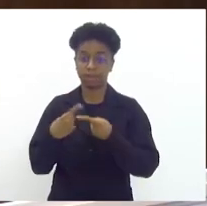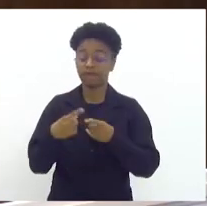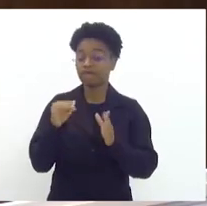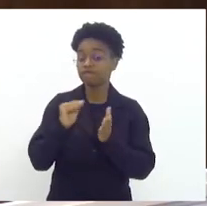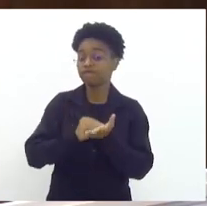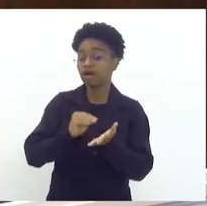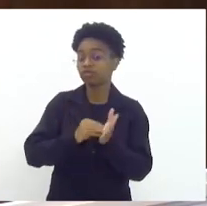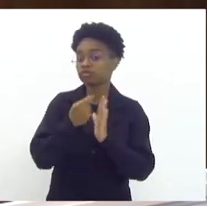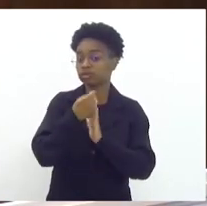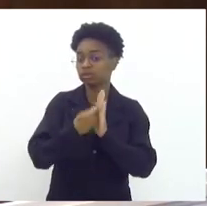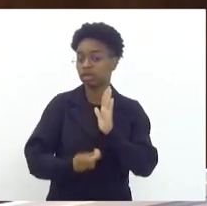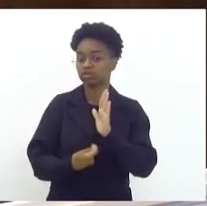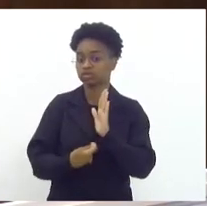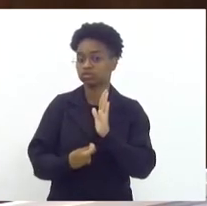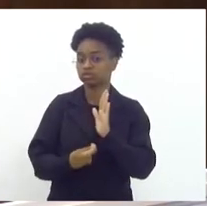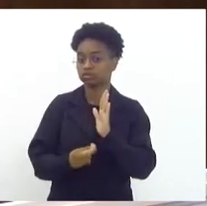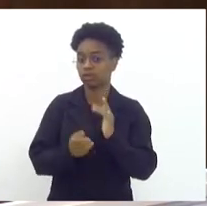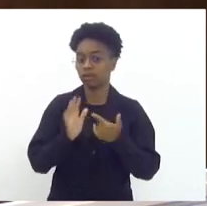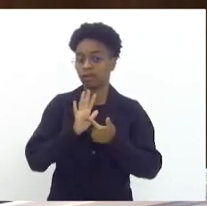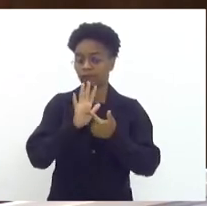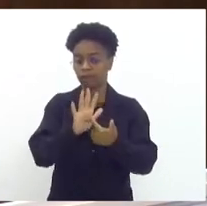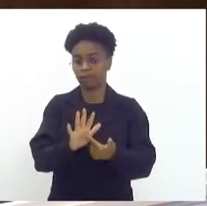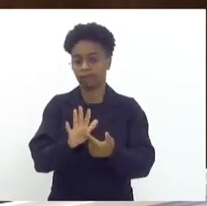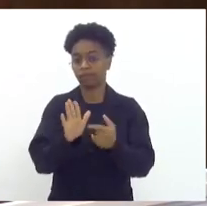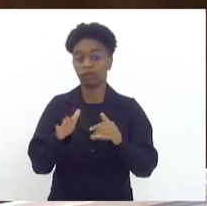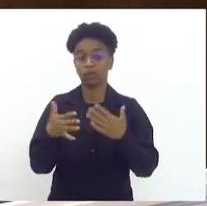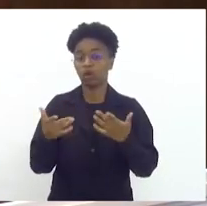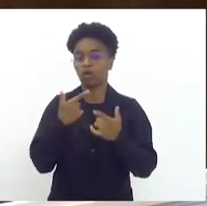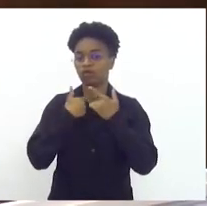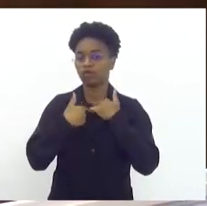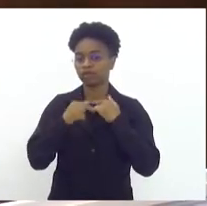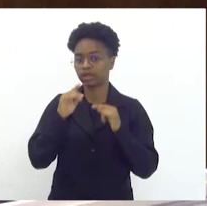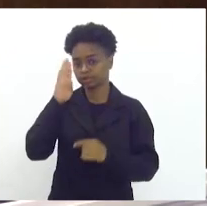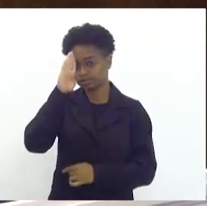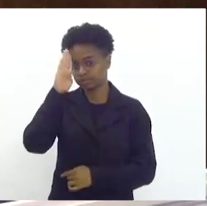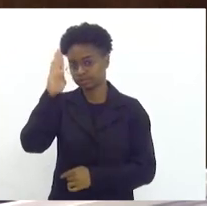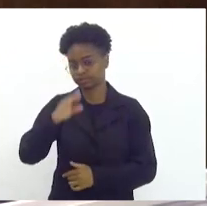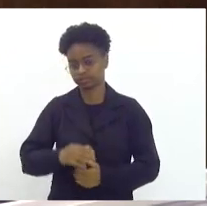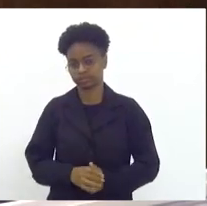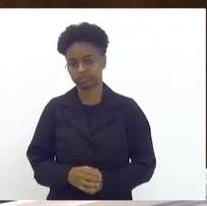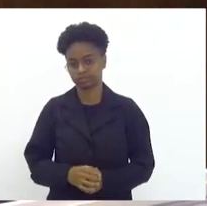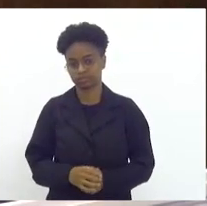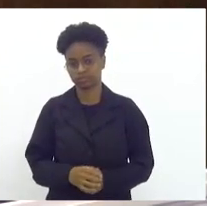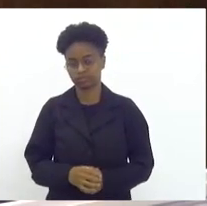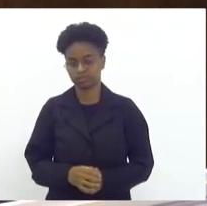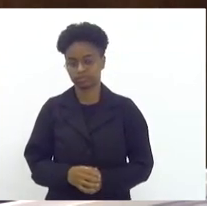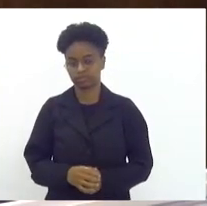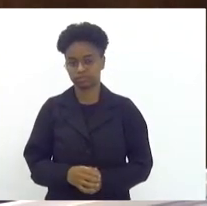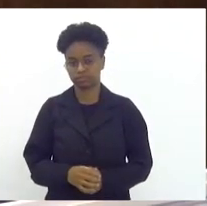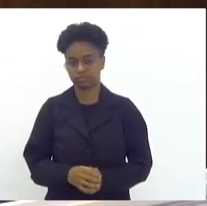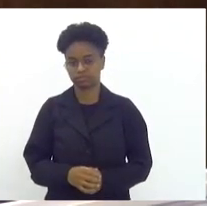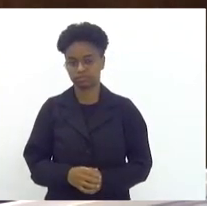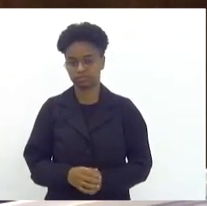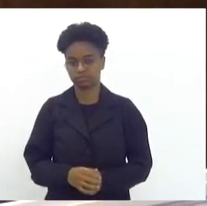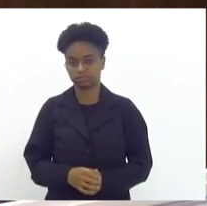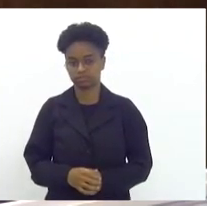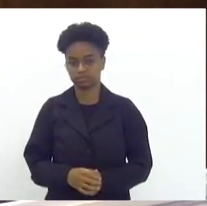texto que Oriente Qual é o desejo ainda mais